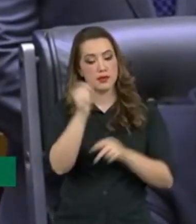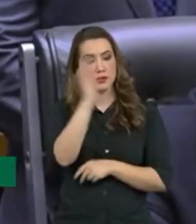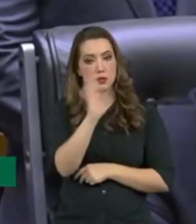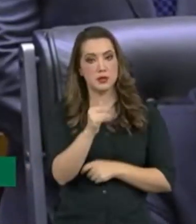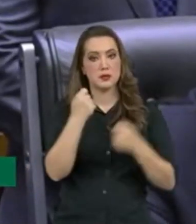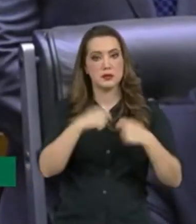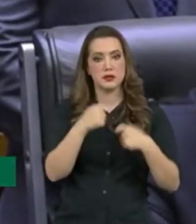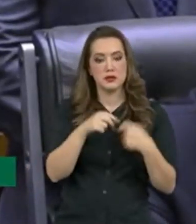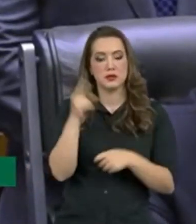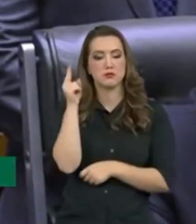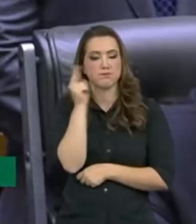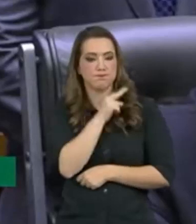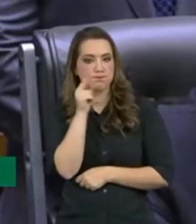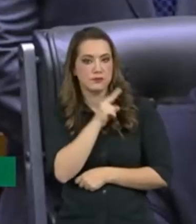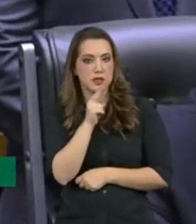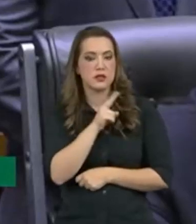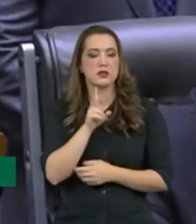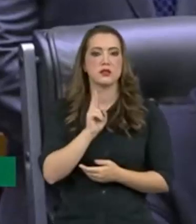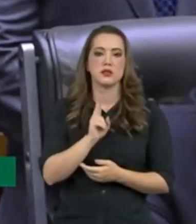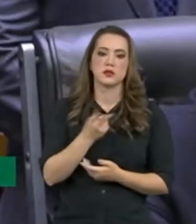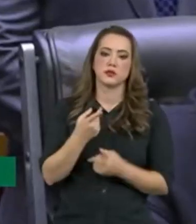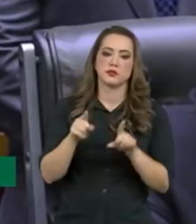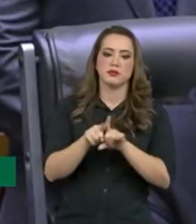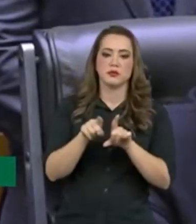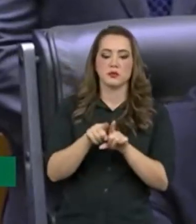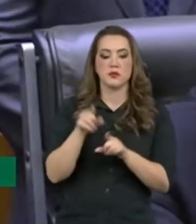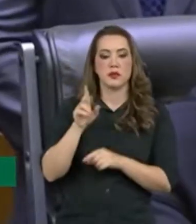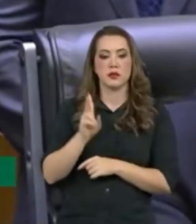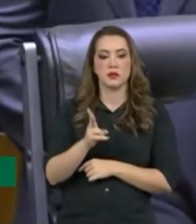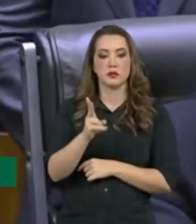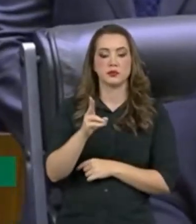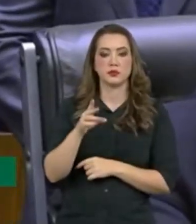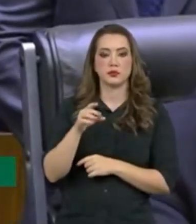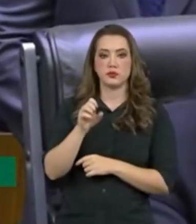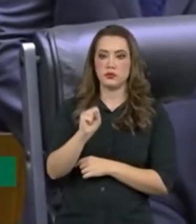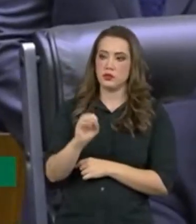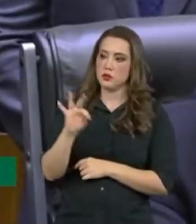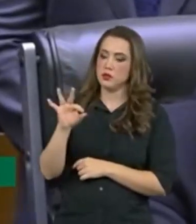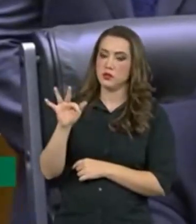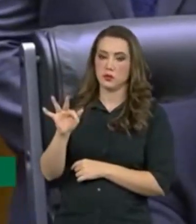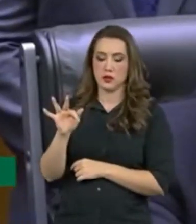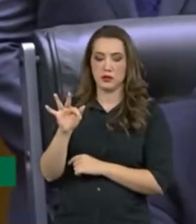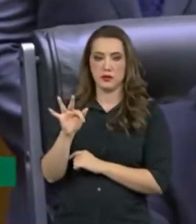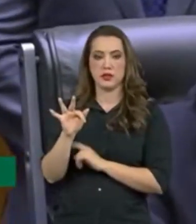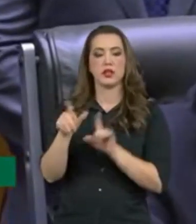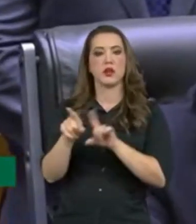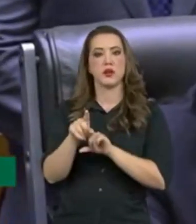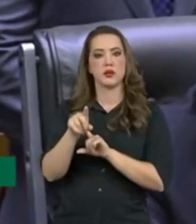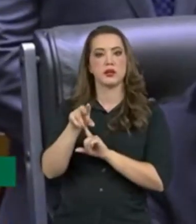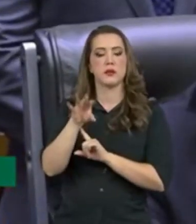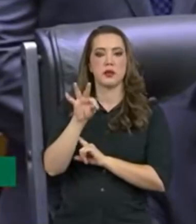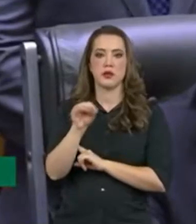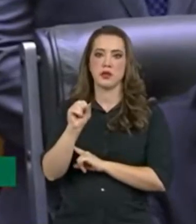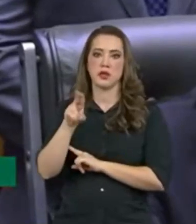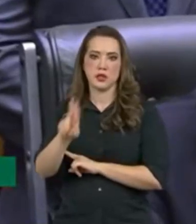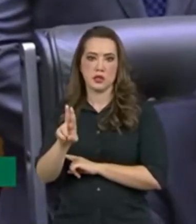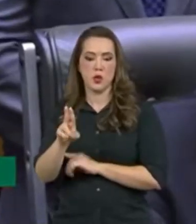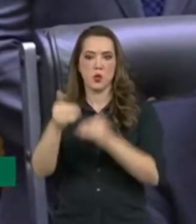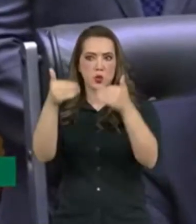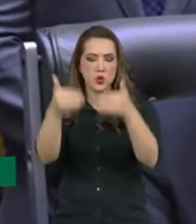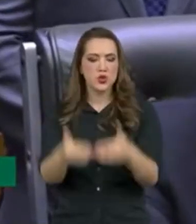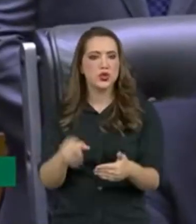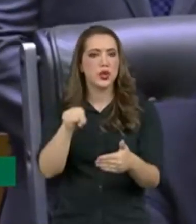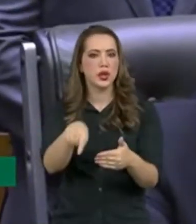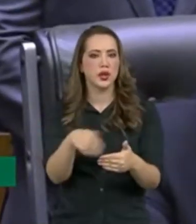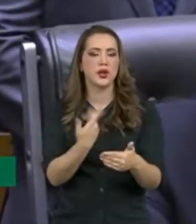atitude extremamente responsável do Supremo Tribunal Federal e do Tribunal de Contas da União frente às situações que